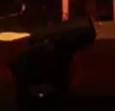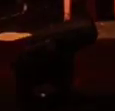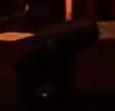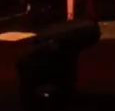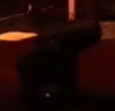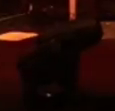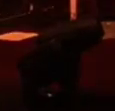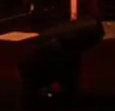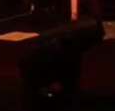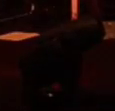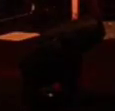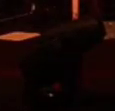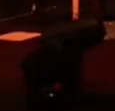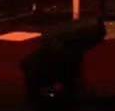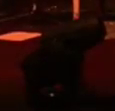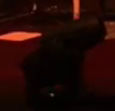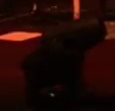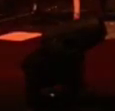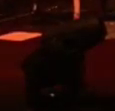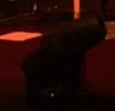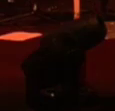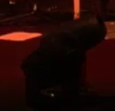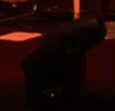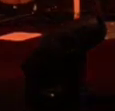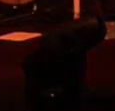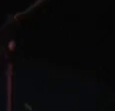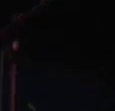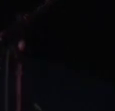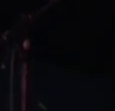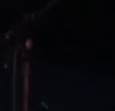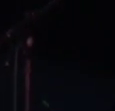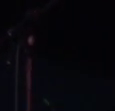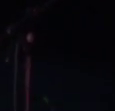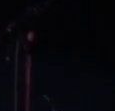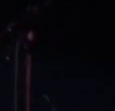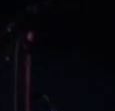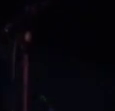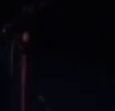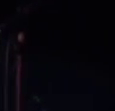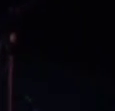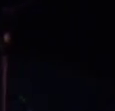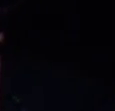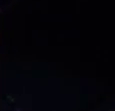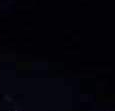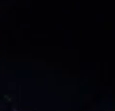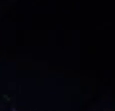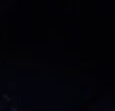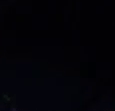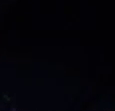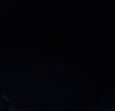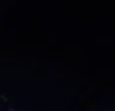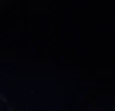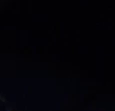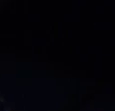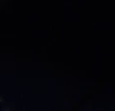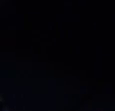eu vou lá ter. Vão sem mim que